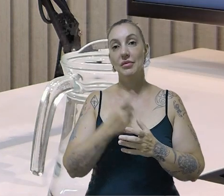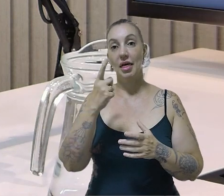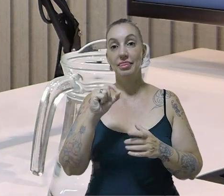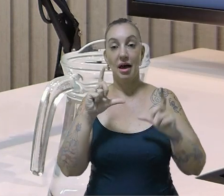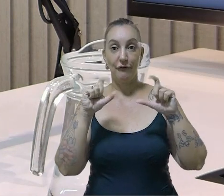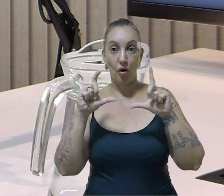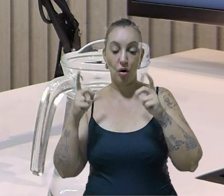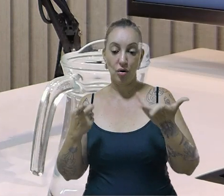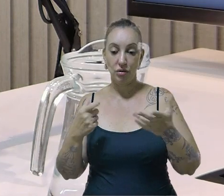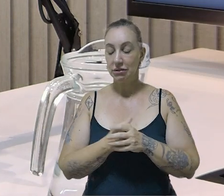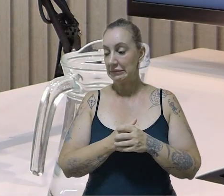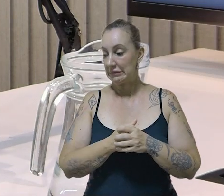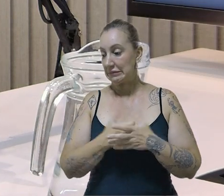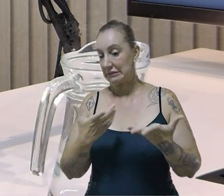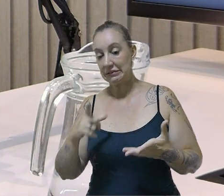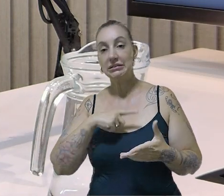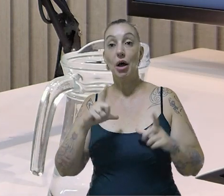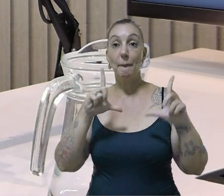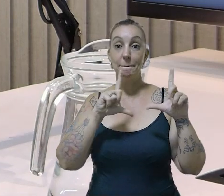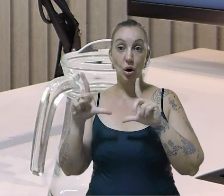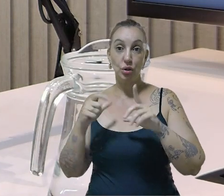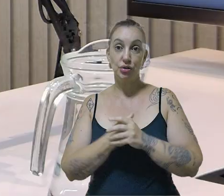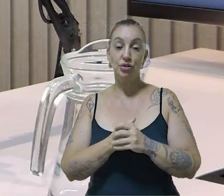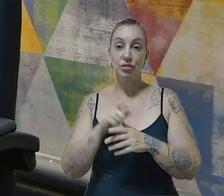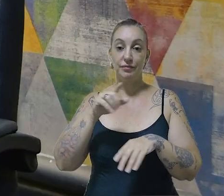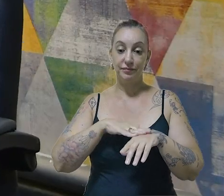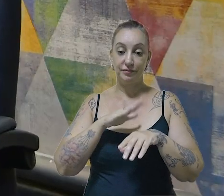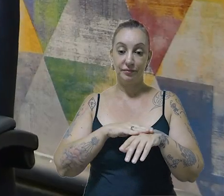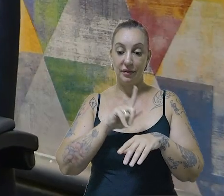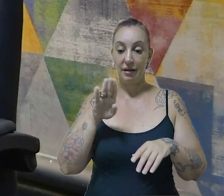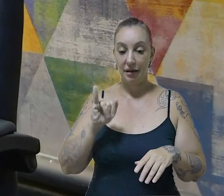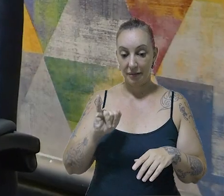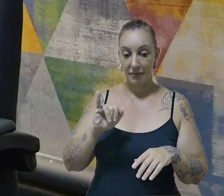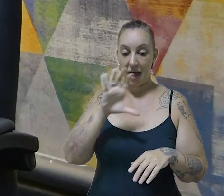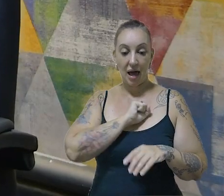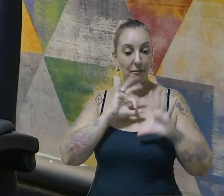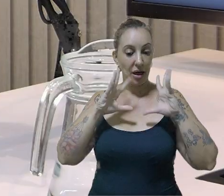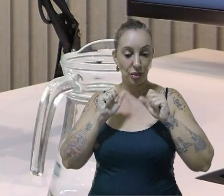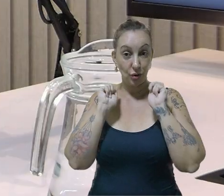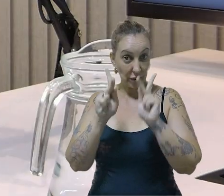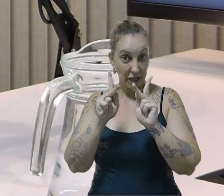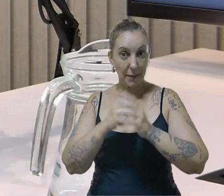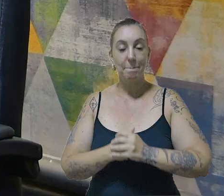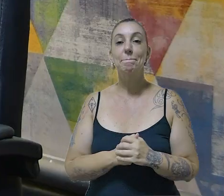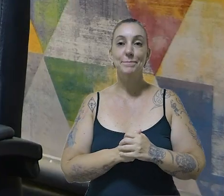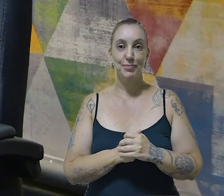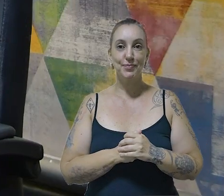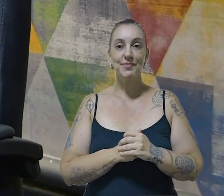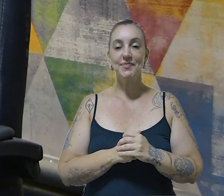10 fotos eu pô Kico tem um post do do Caio para você gente Gabi ama todos tá